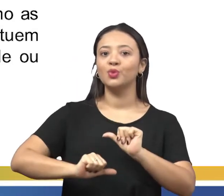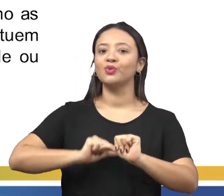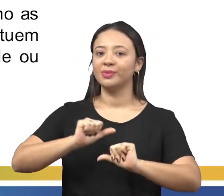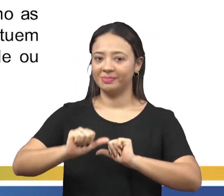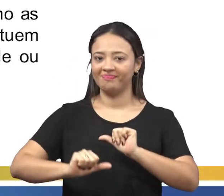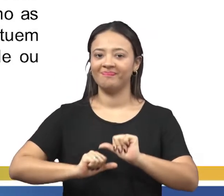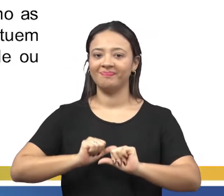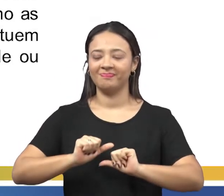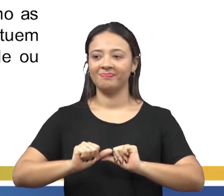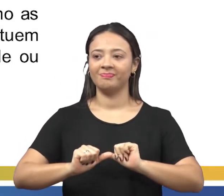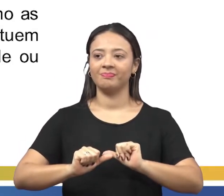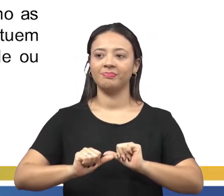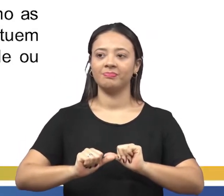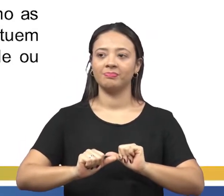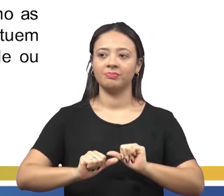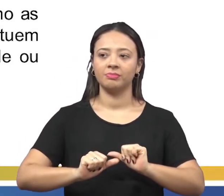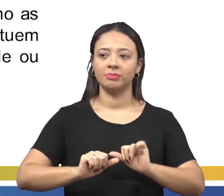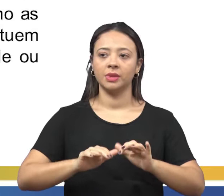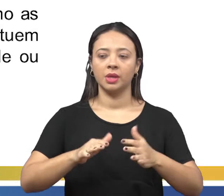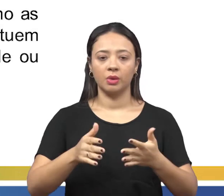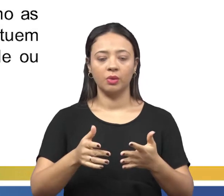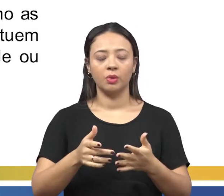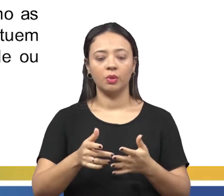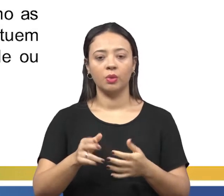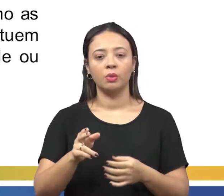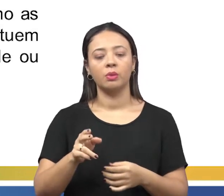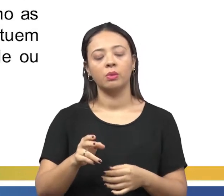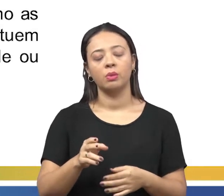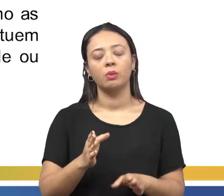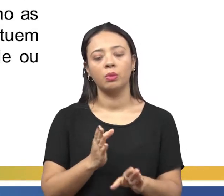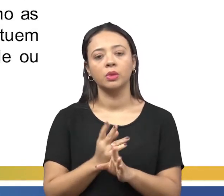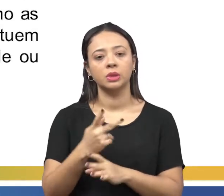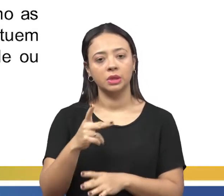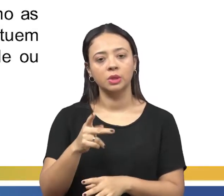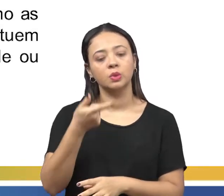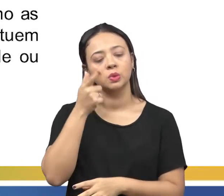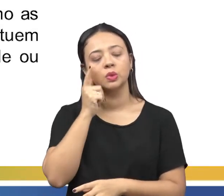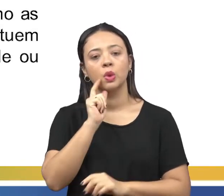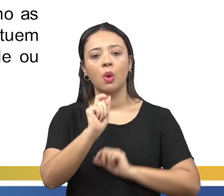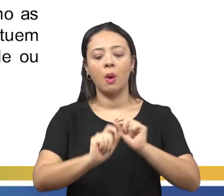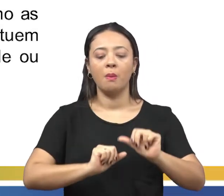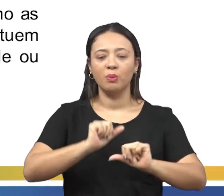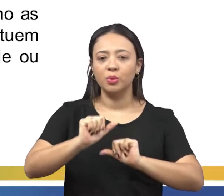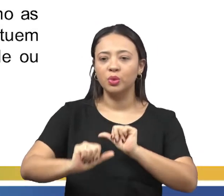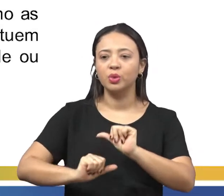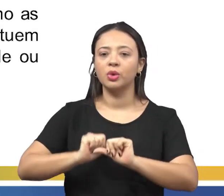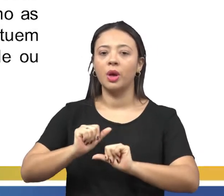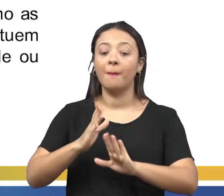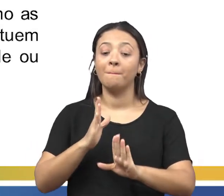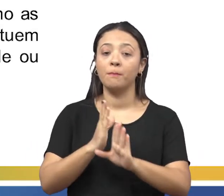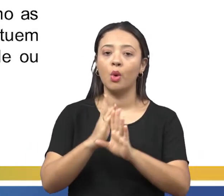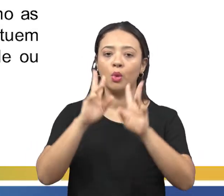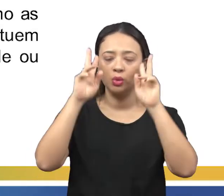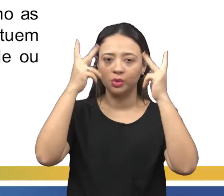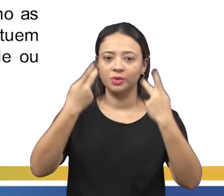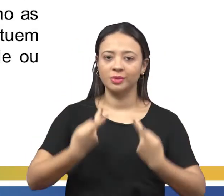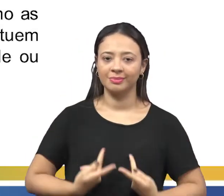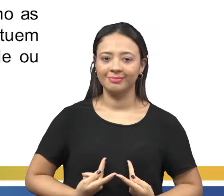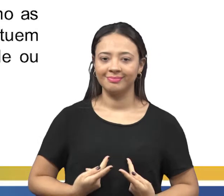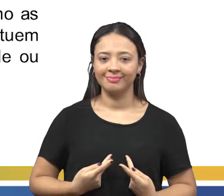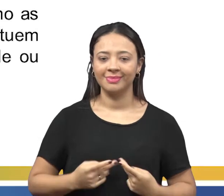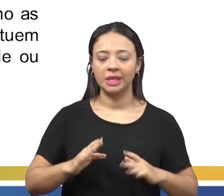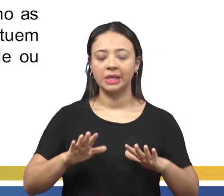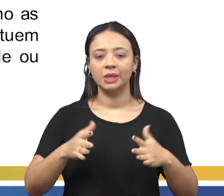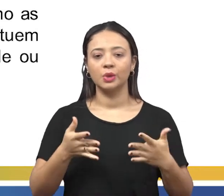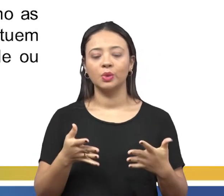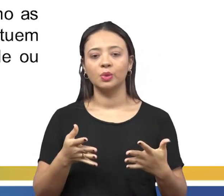né? Nelas foi transformada, né, e realizada pelo homem. Portanto, todas